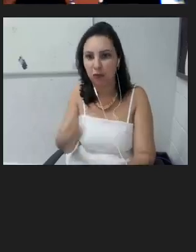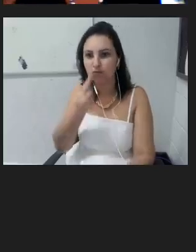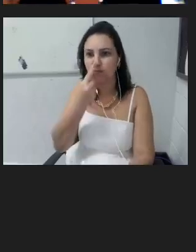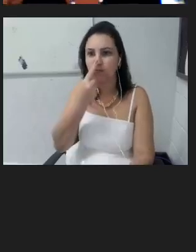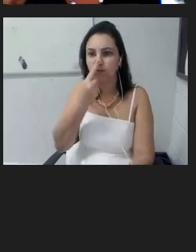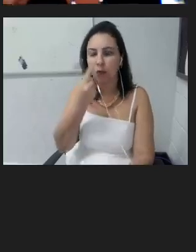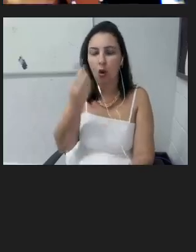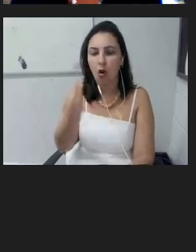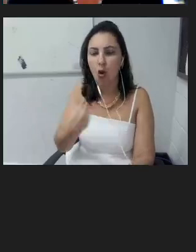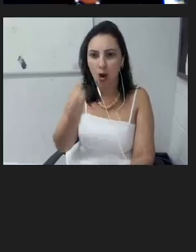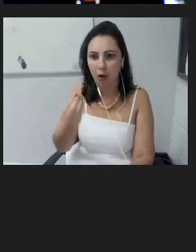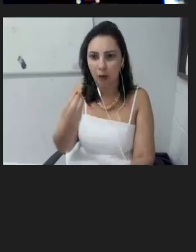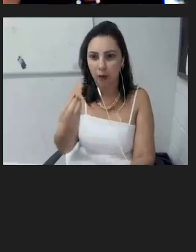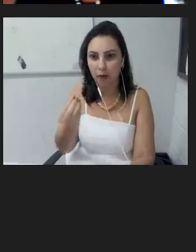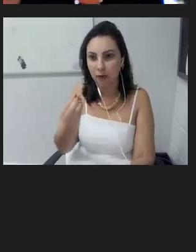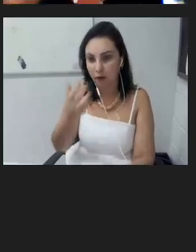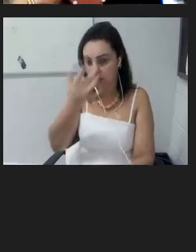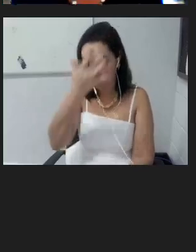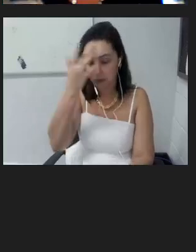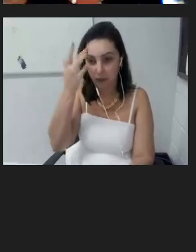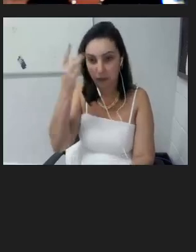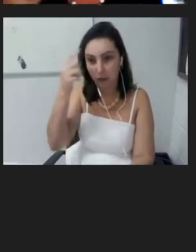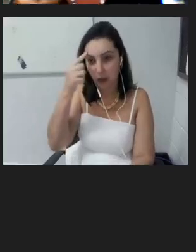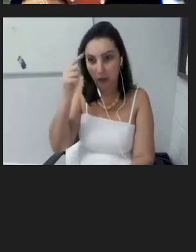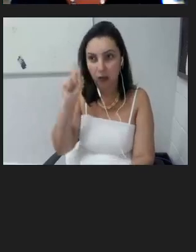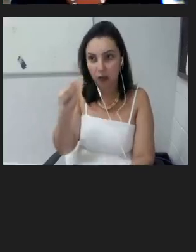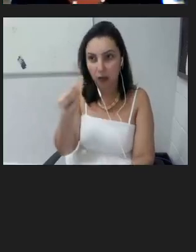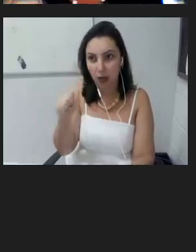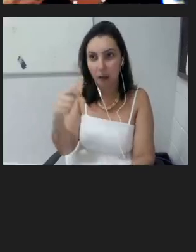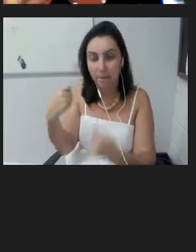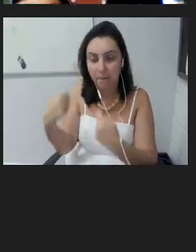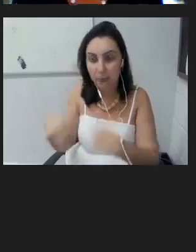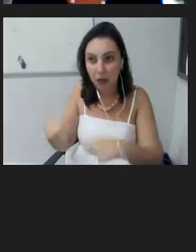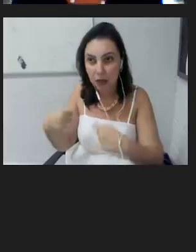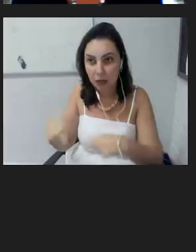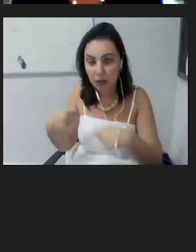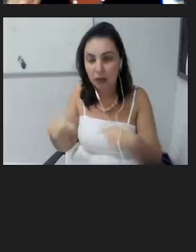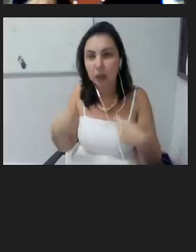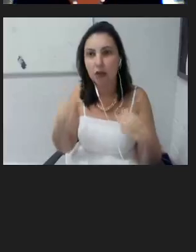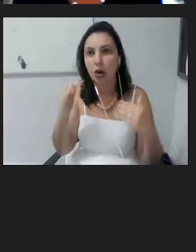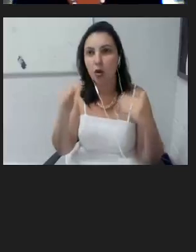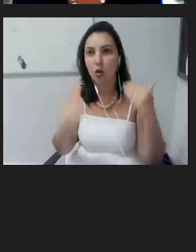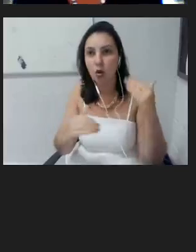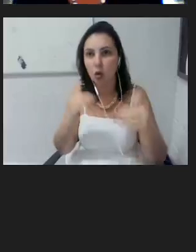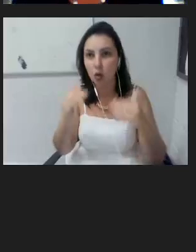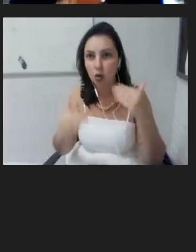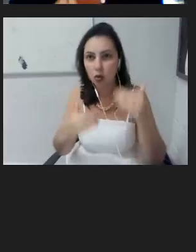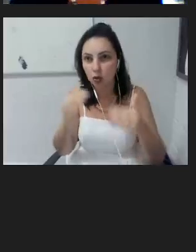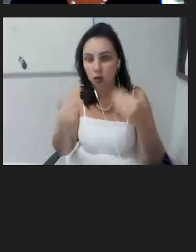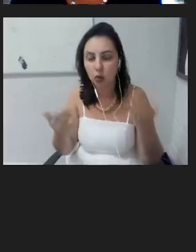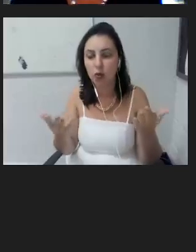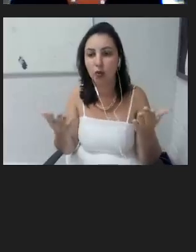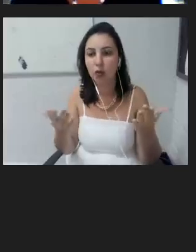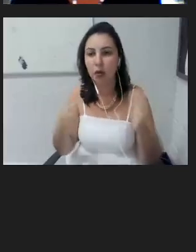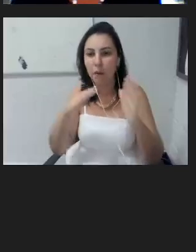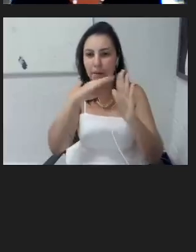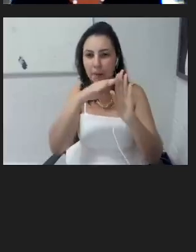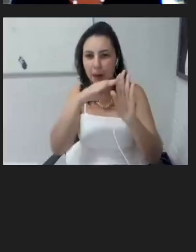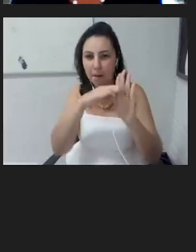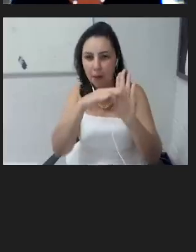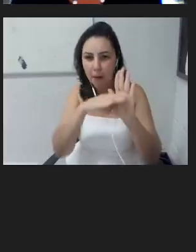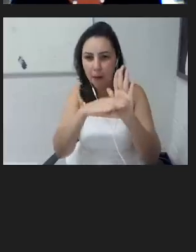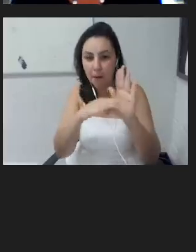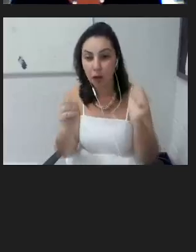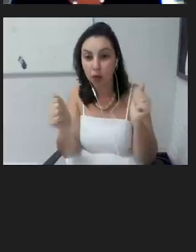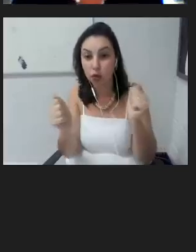pensa é preciso construir um plano de desenvolvimento junto com essa